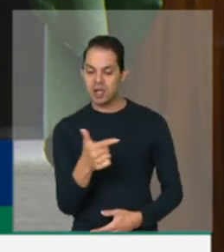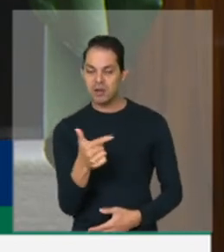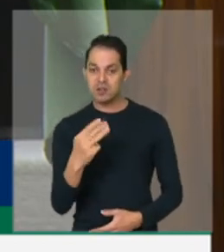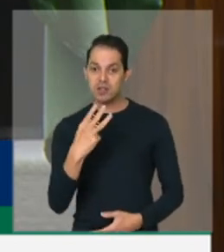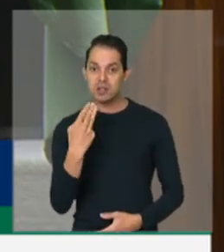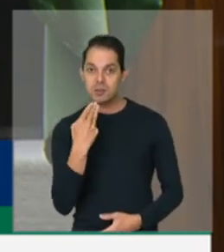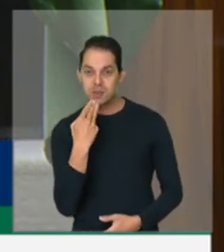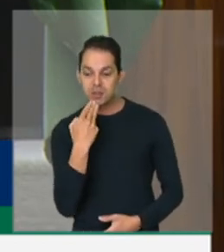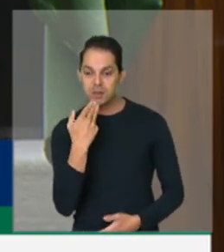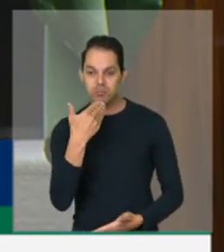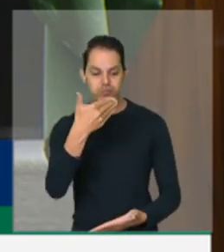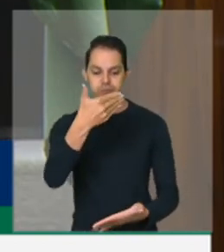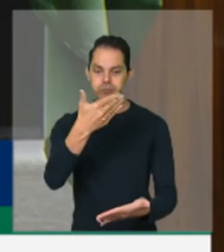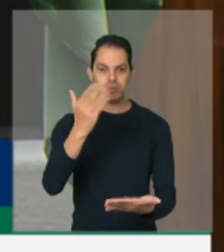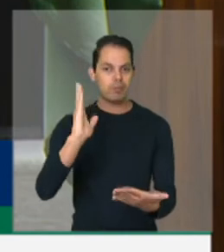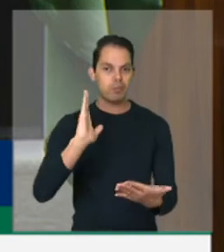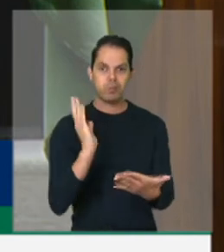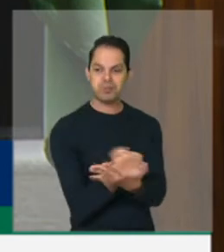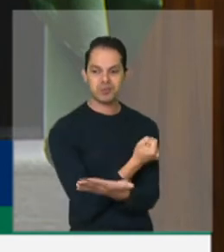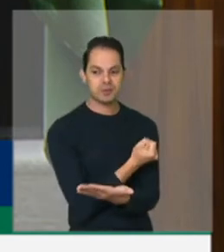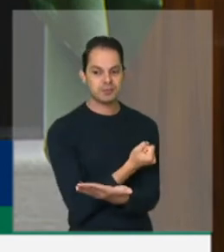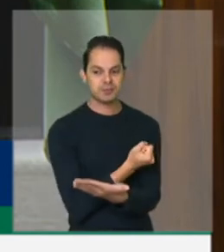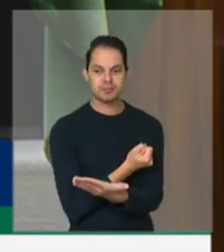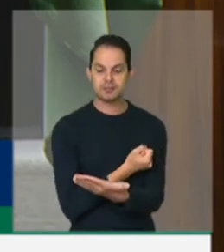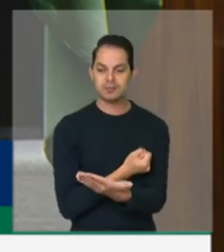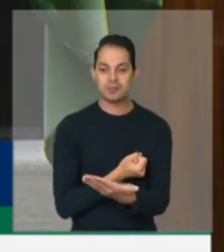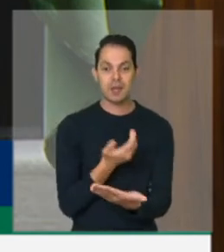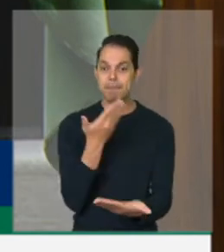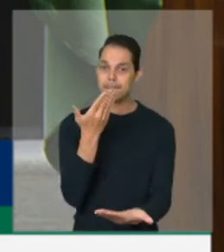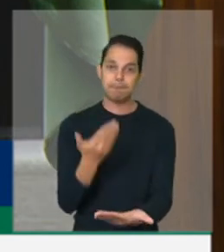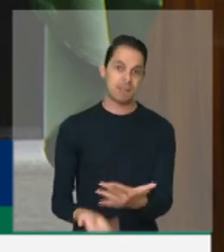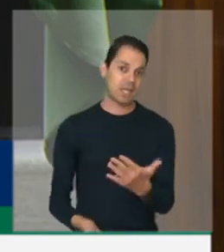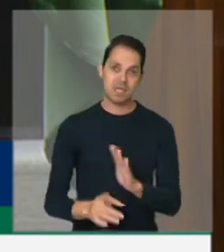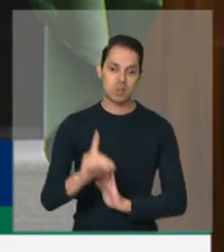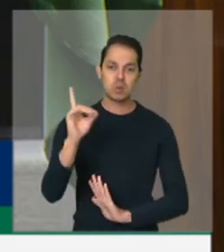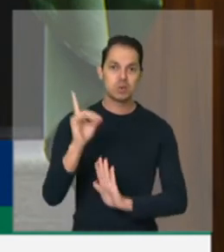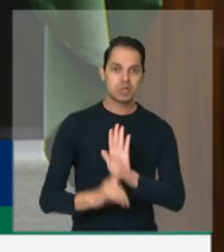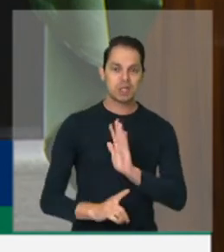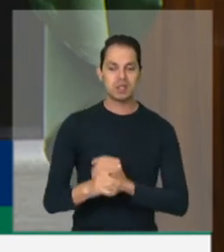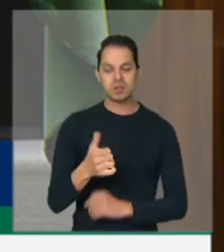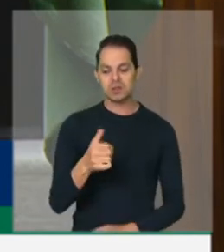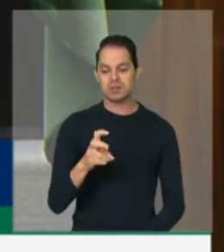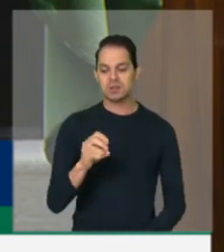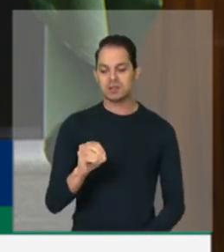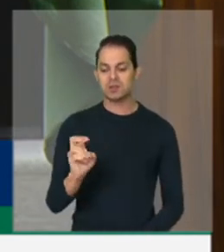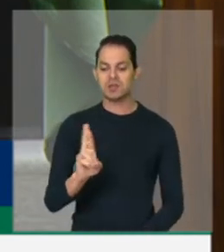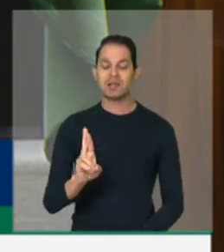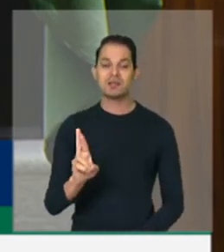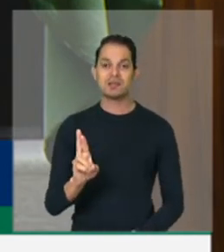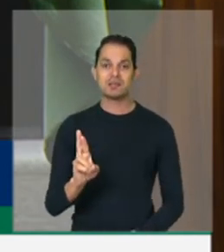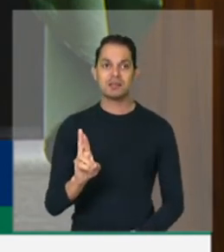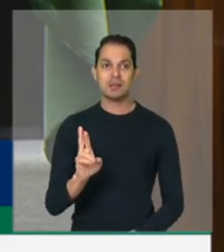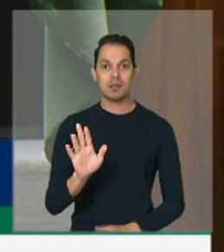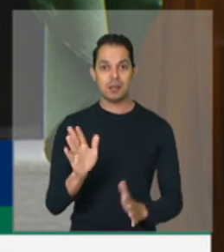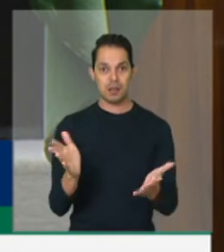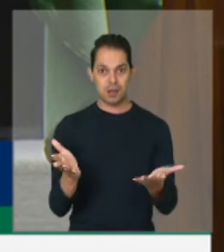22 milhões de brasileiros que não têm esse direito dos R$ 150. E agora, vem o